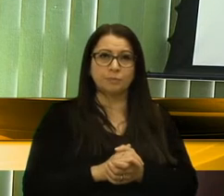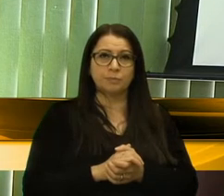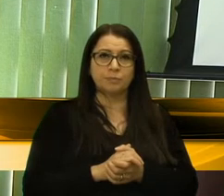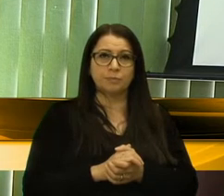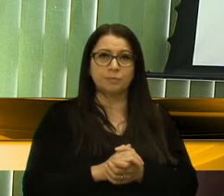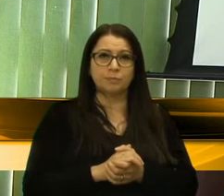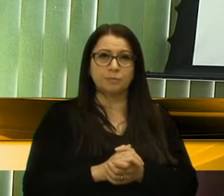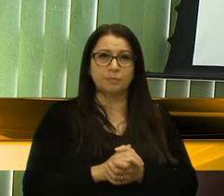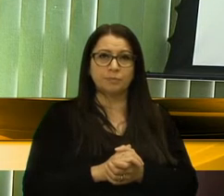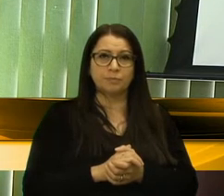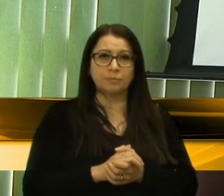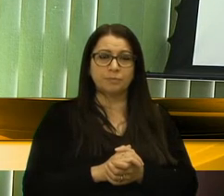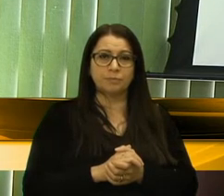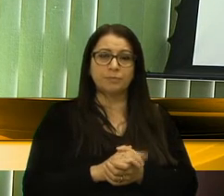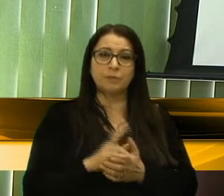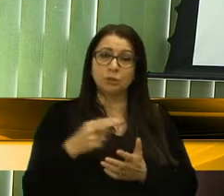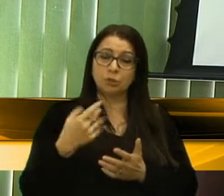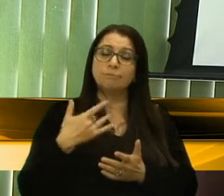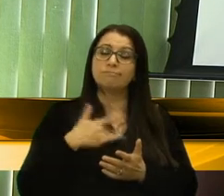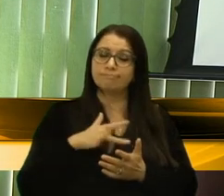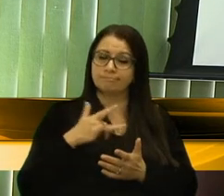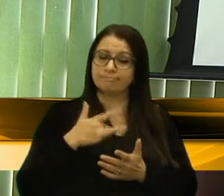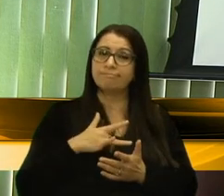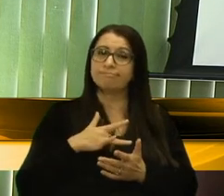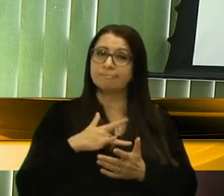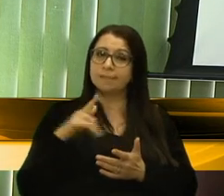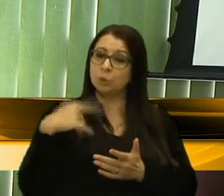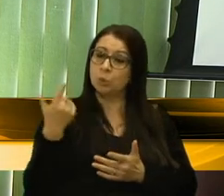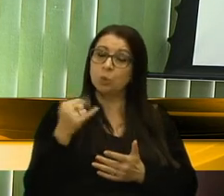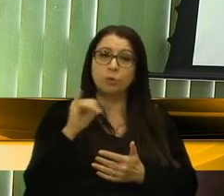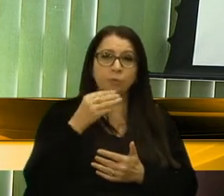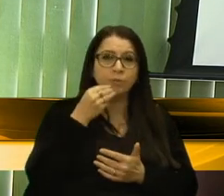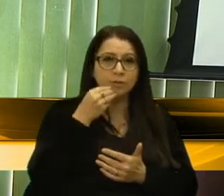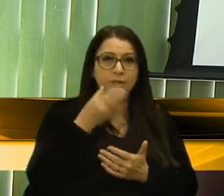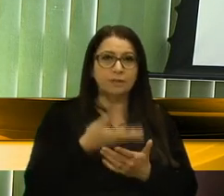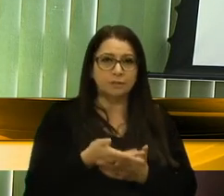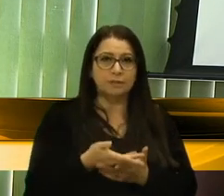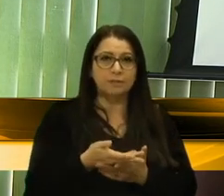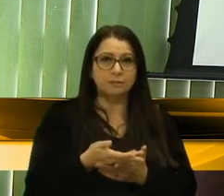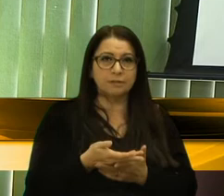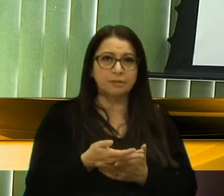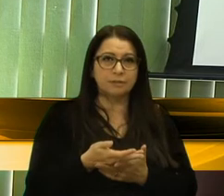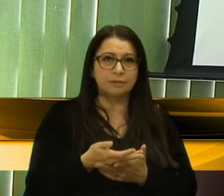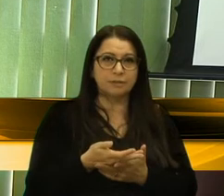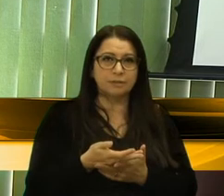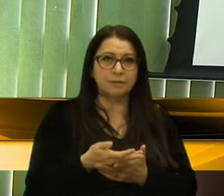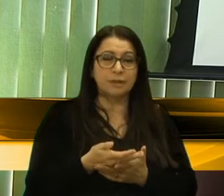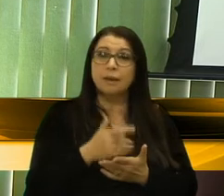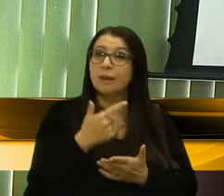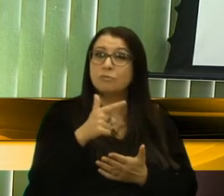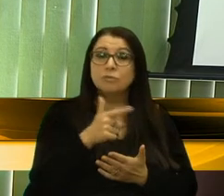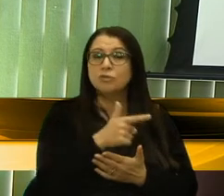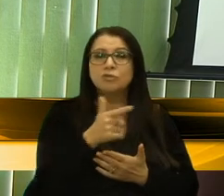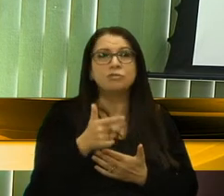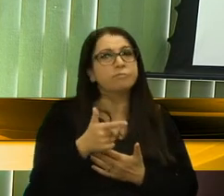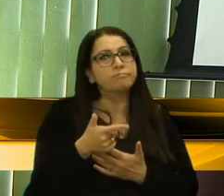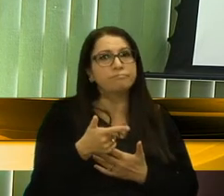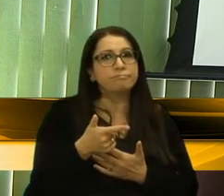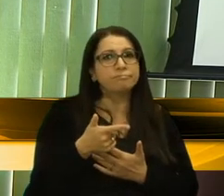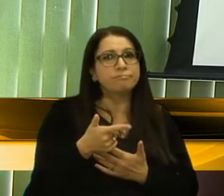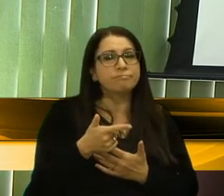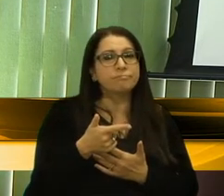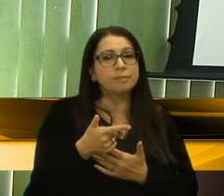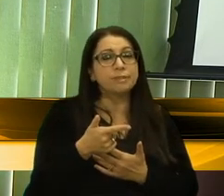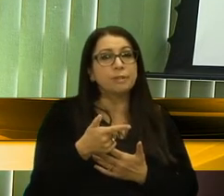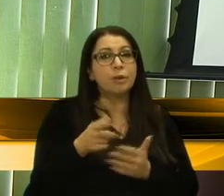gente lamenta que, em outra oportunidade, não tinha sido assim, até com o